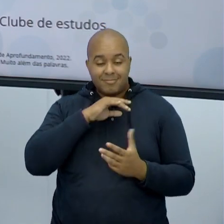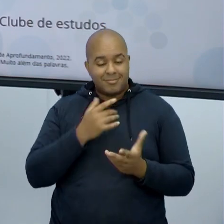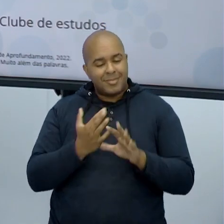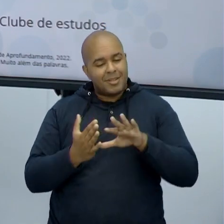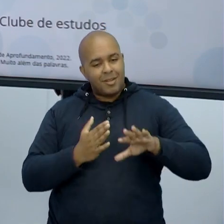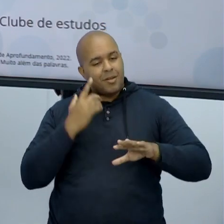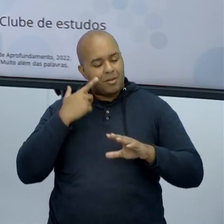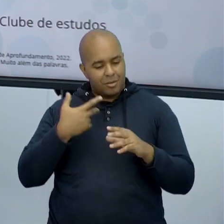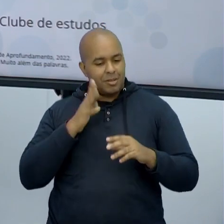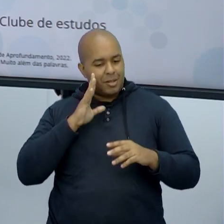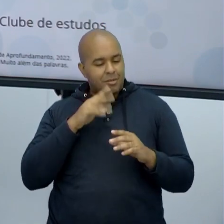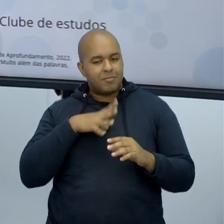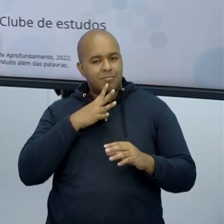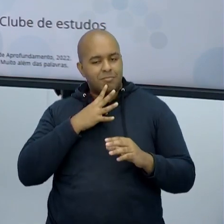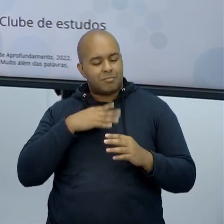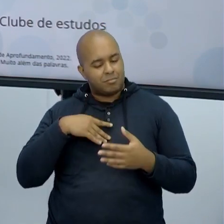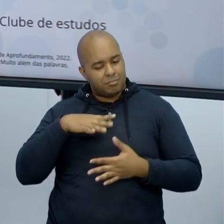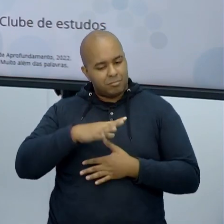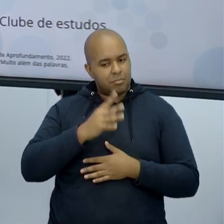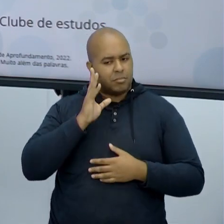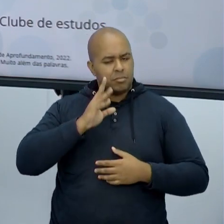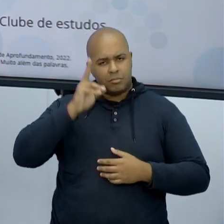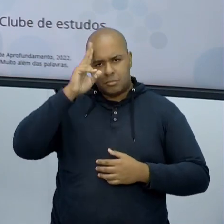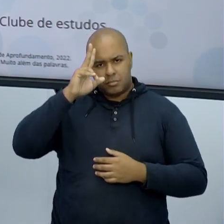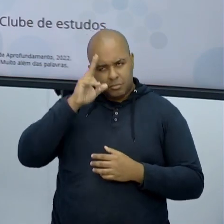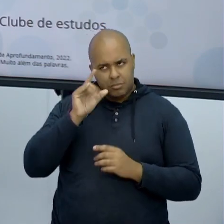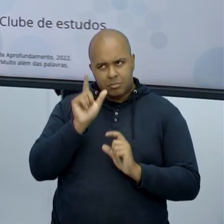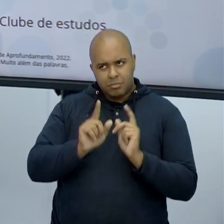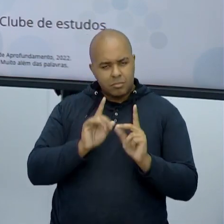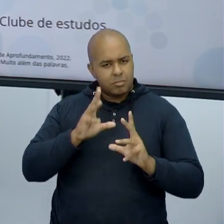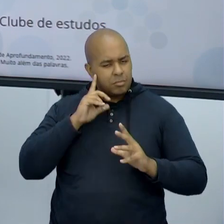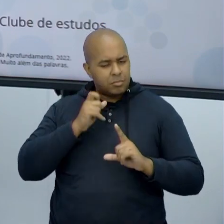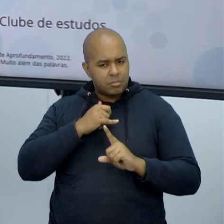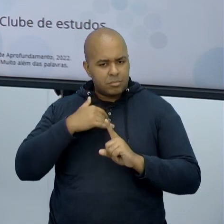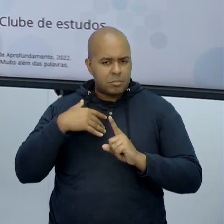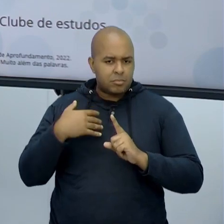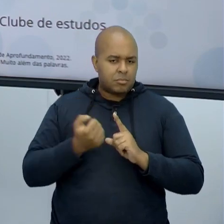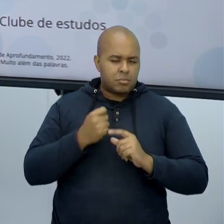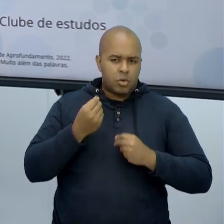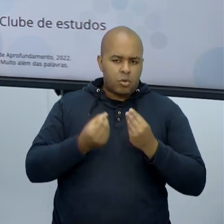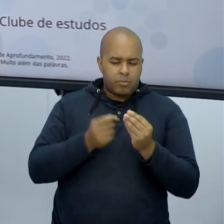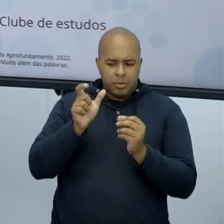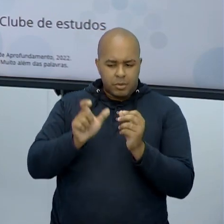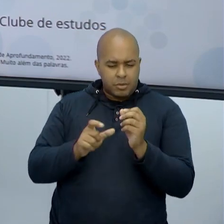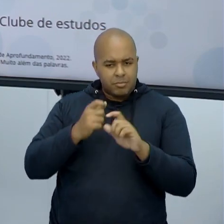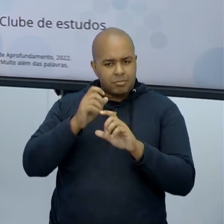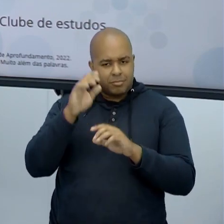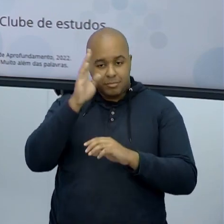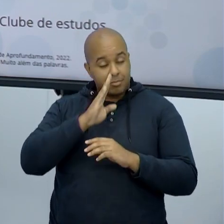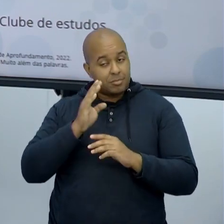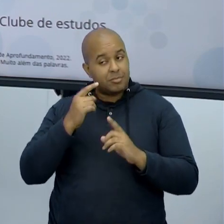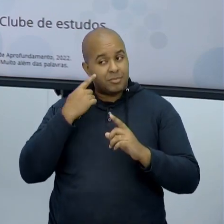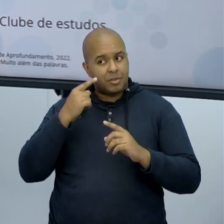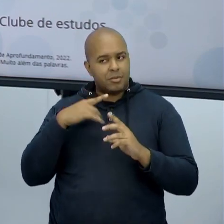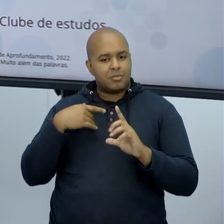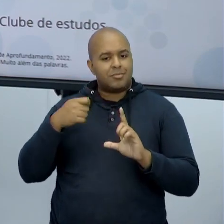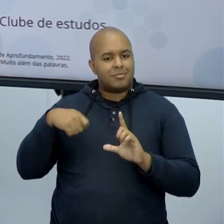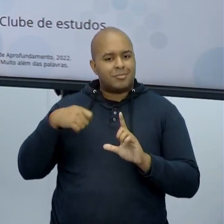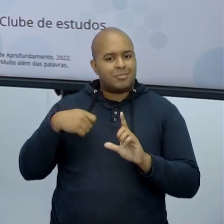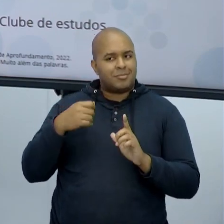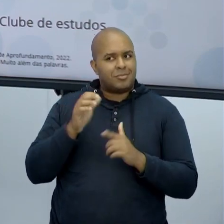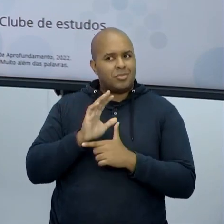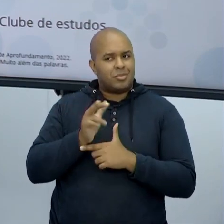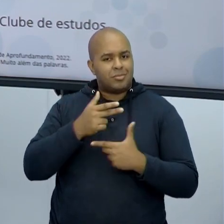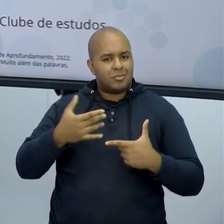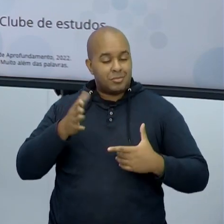uma das formas legais de conhecer a geografia, a história, o povo, a sociologia, a personalidade do brasileiro através do cinema. Buscar essa